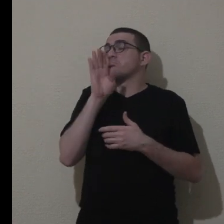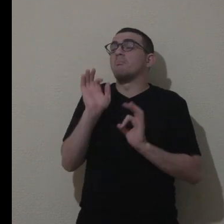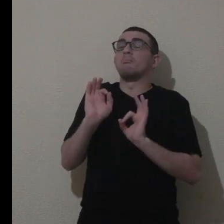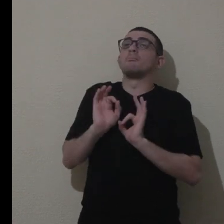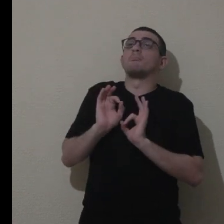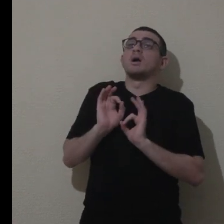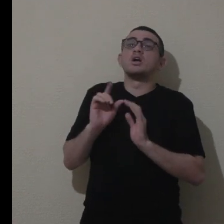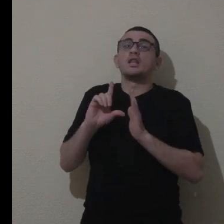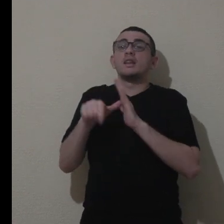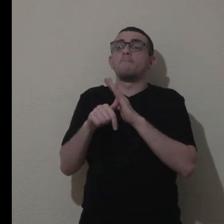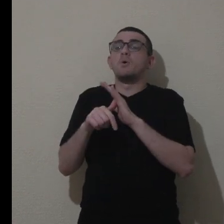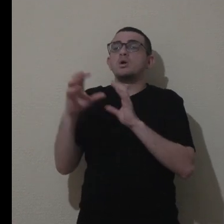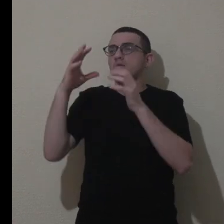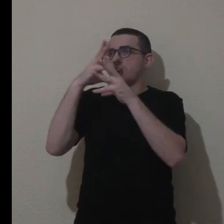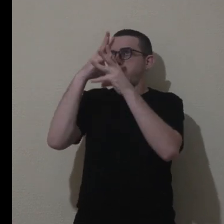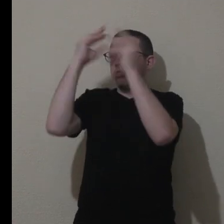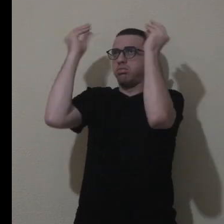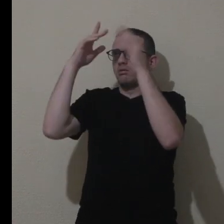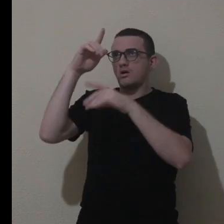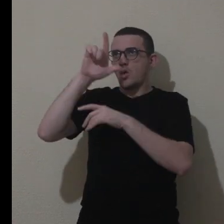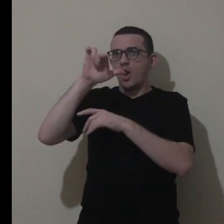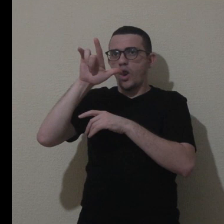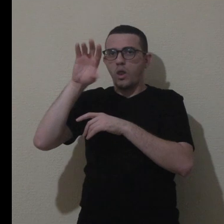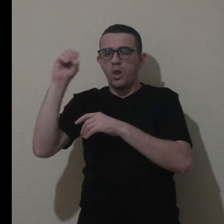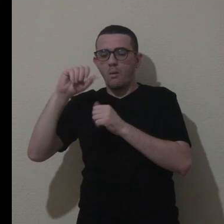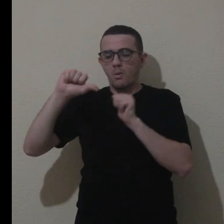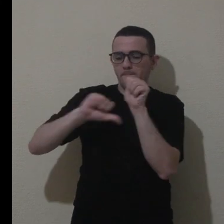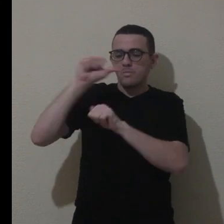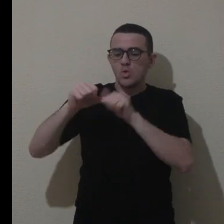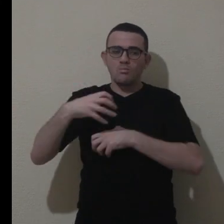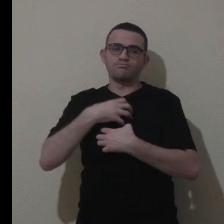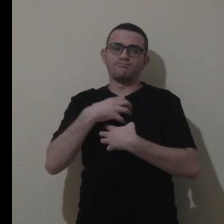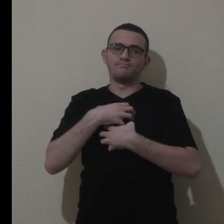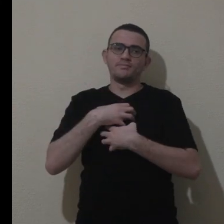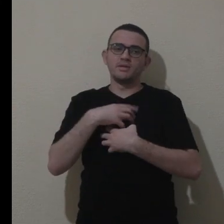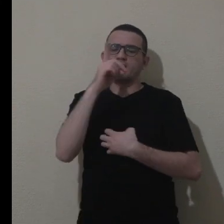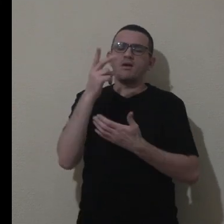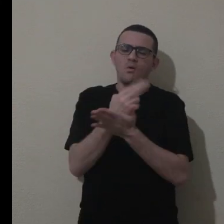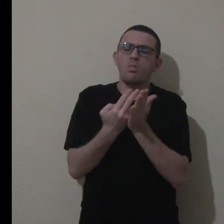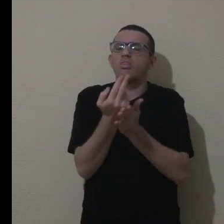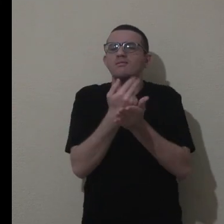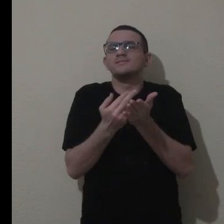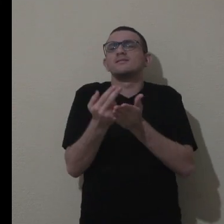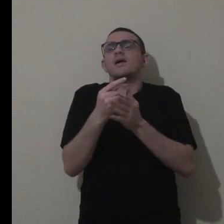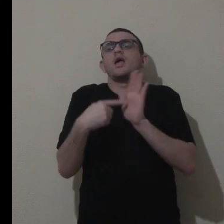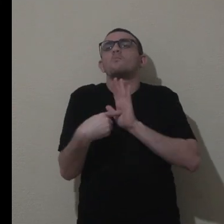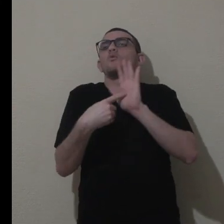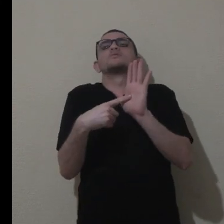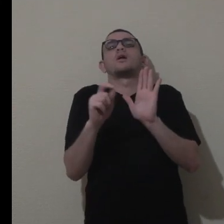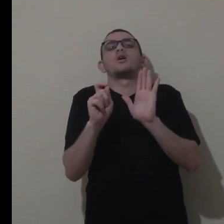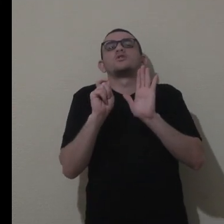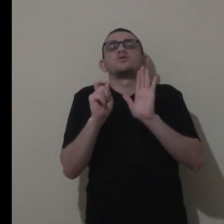do acidente que destruiu o lobo frontal, agora ele mudou o comportamento. E aqui tem um desenho da época, né,